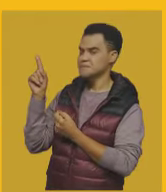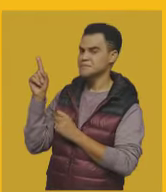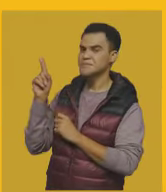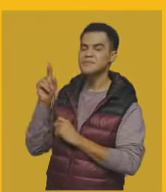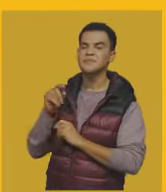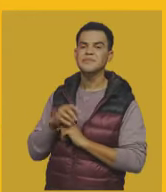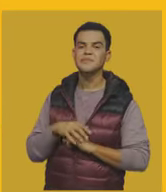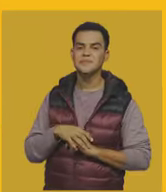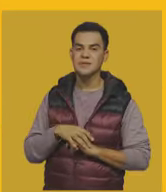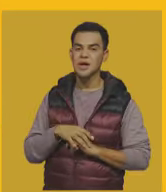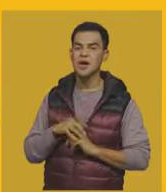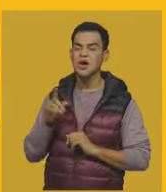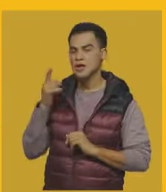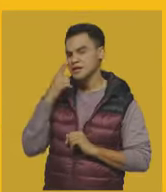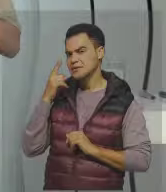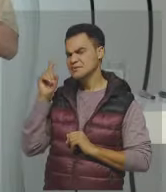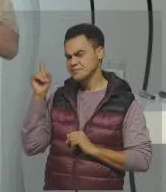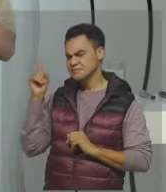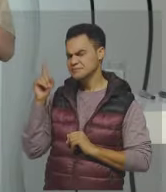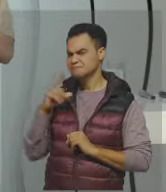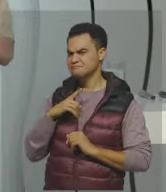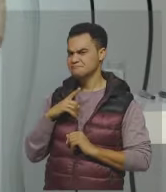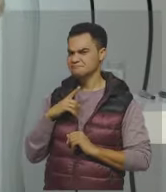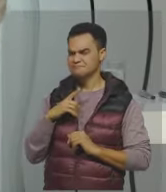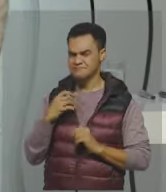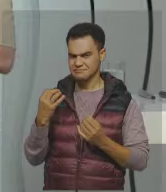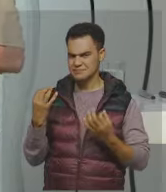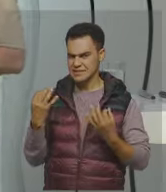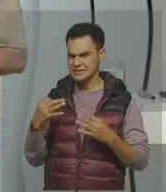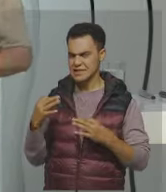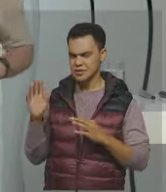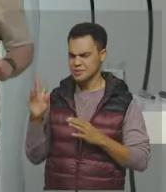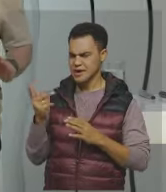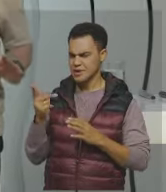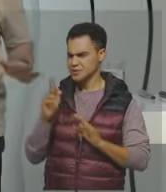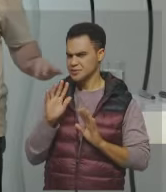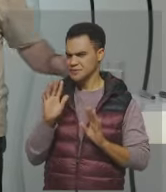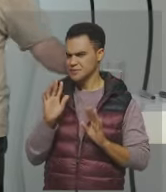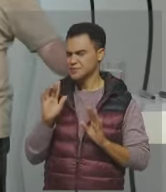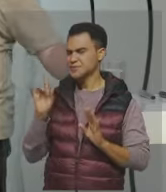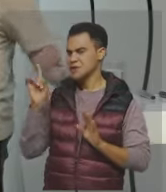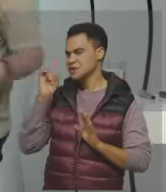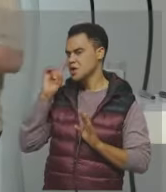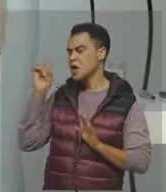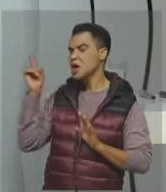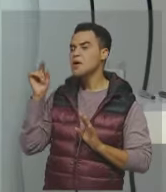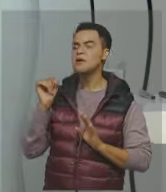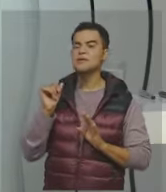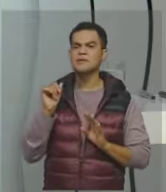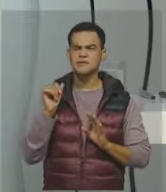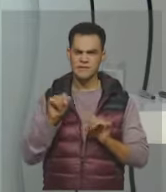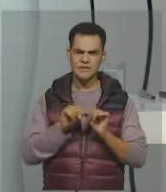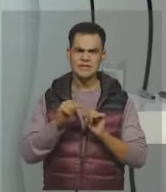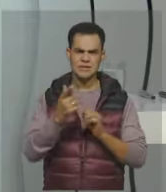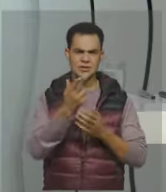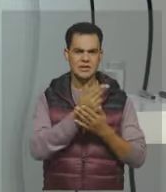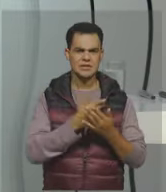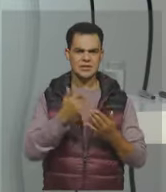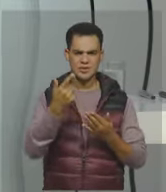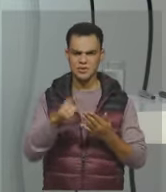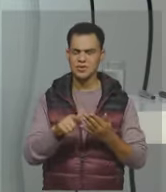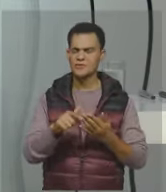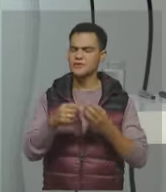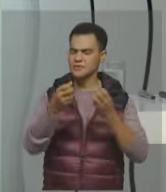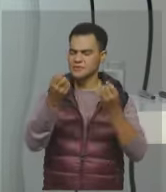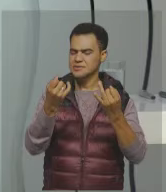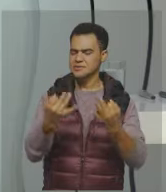Então, eles estão nos lugares certos, não tem nada errado ali, tá? E o que vai acontecer? Eu vou reproduzir o desenho e vou explicar o que a gente vai